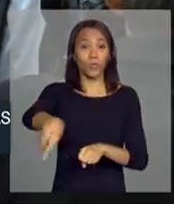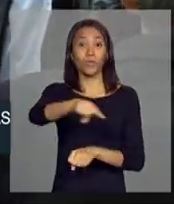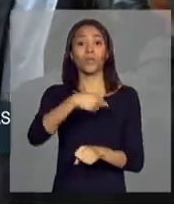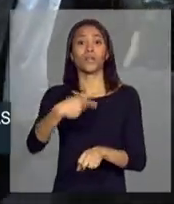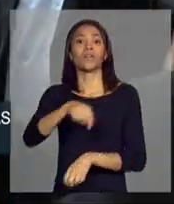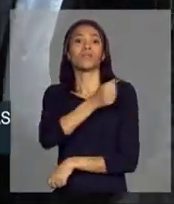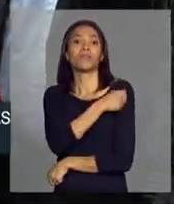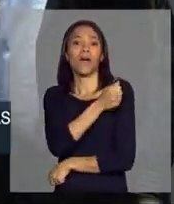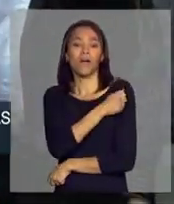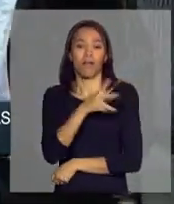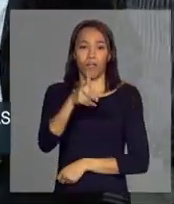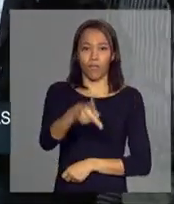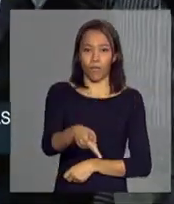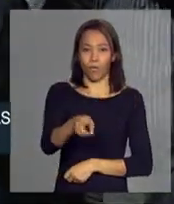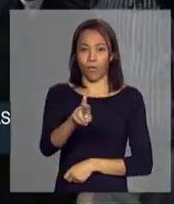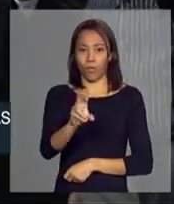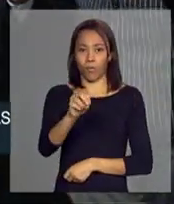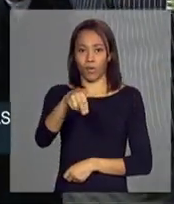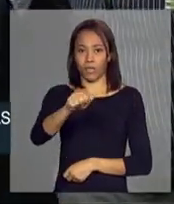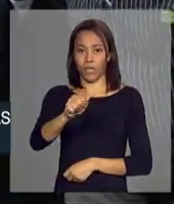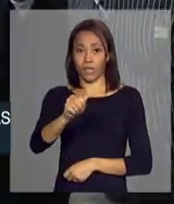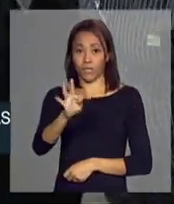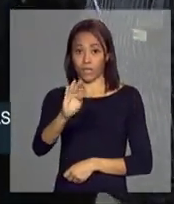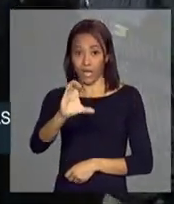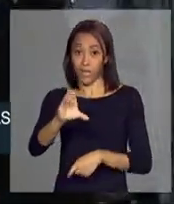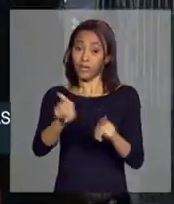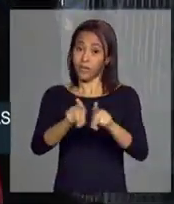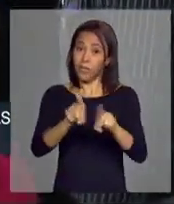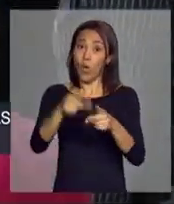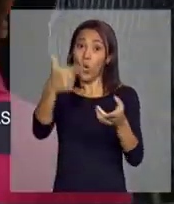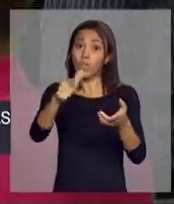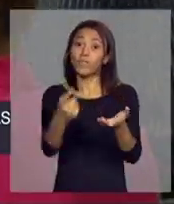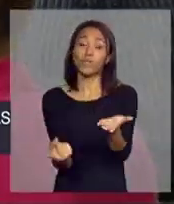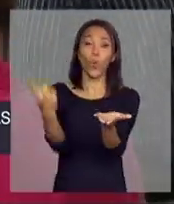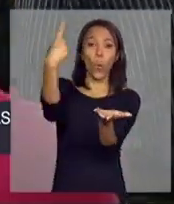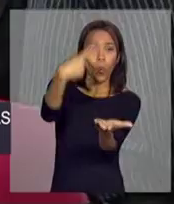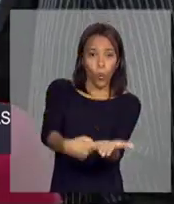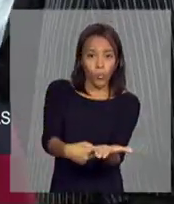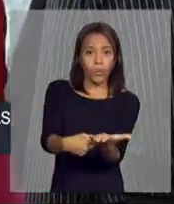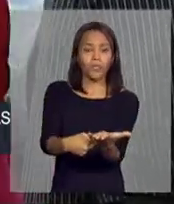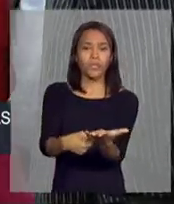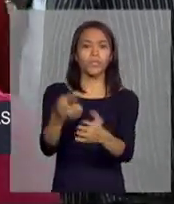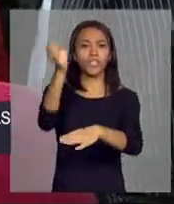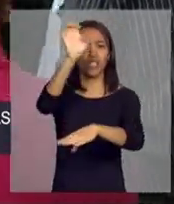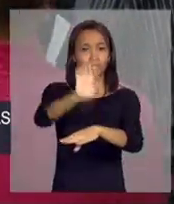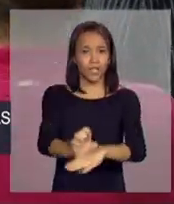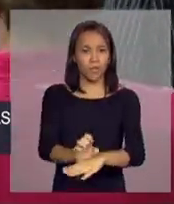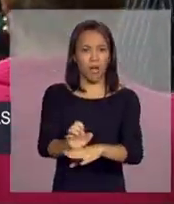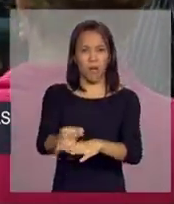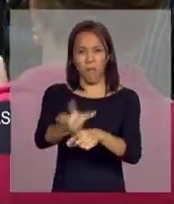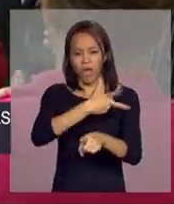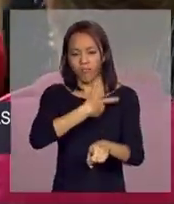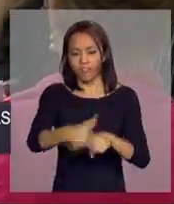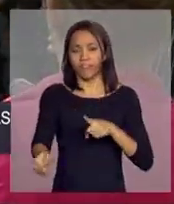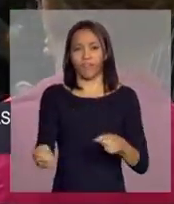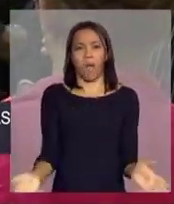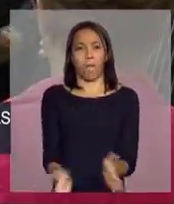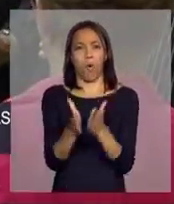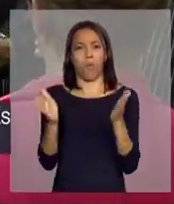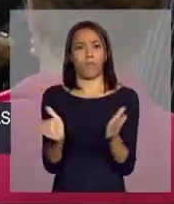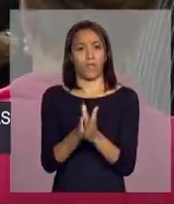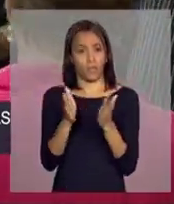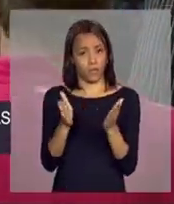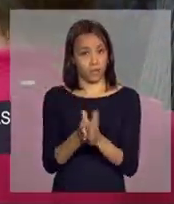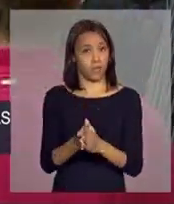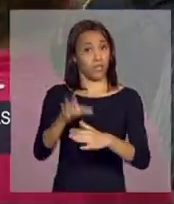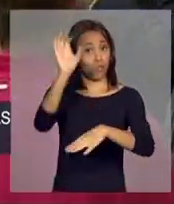e também foi feita a repactuação do programa essa estadual de erradicação da pobreza que é o rio